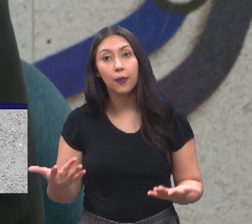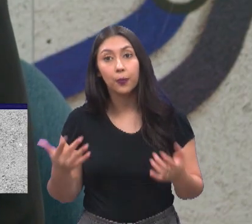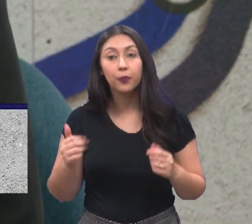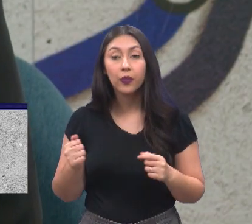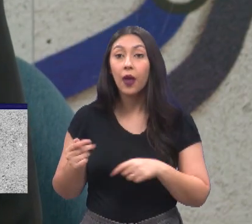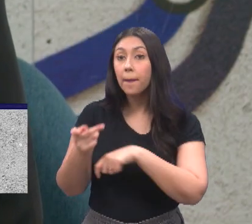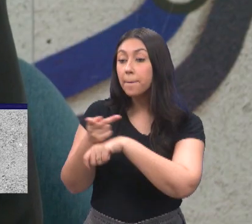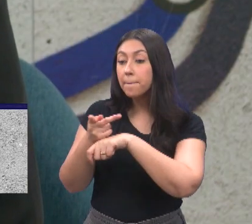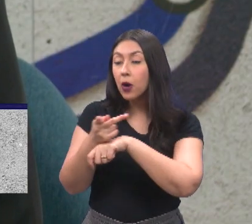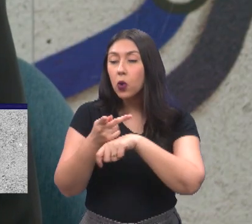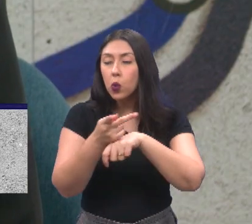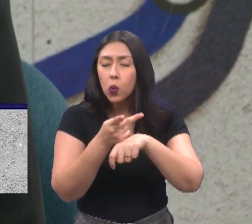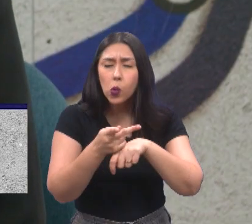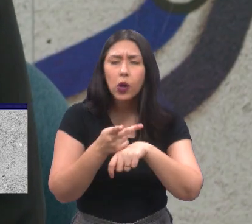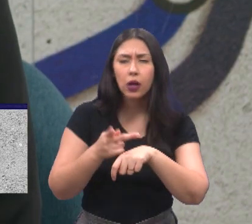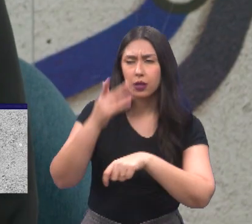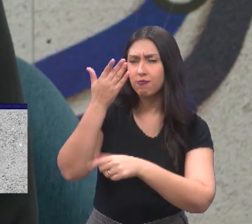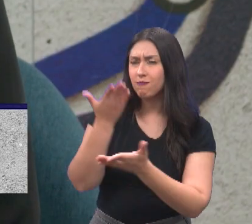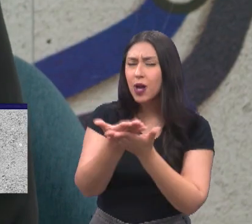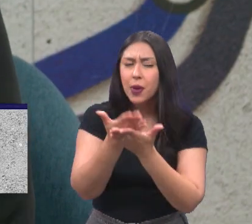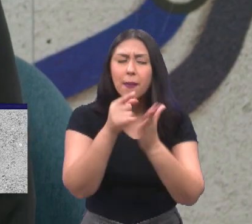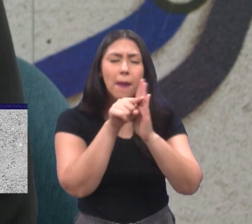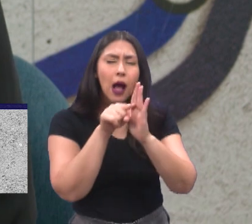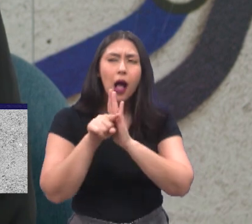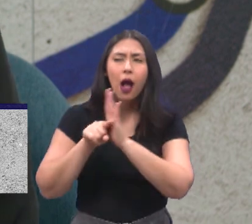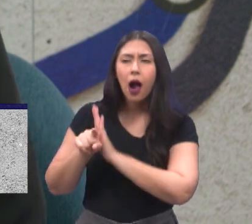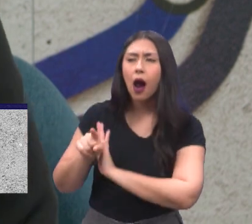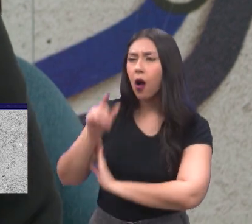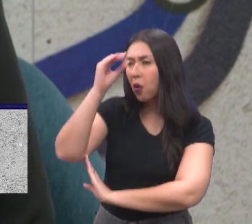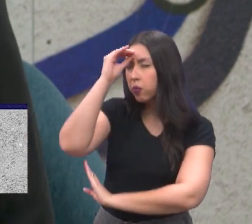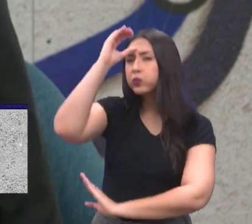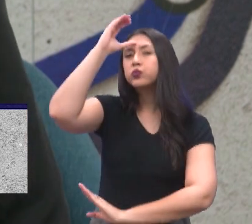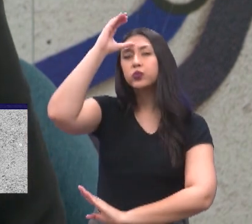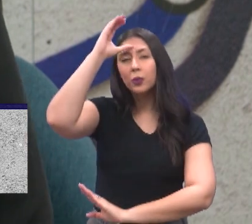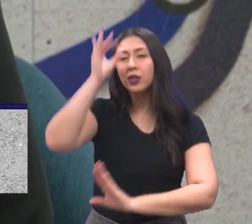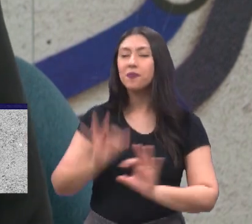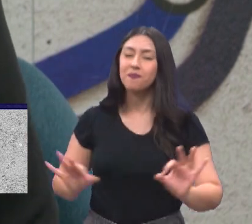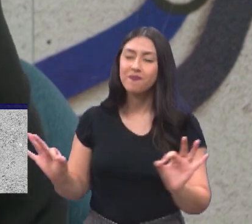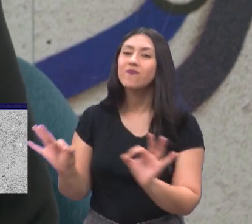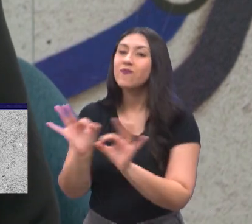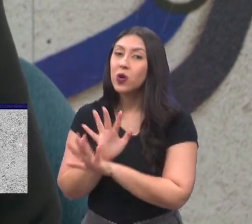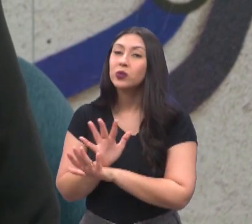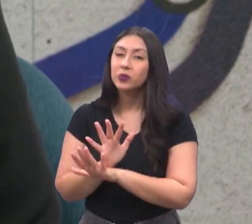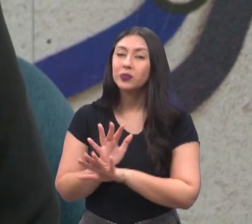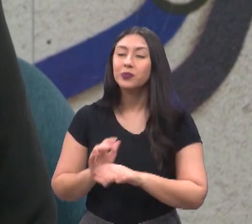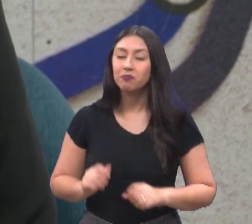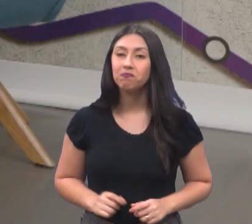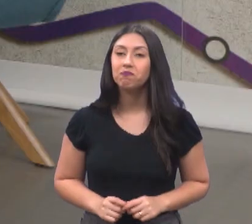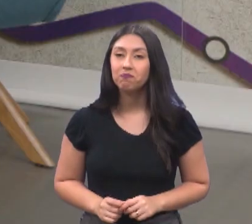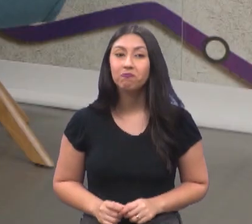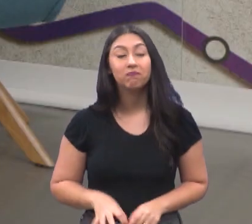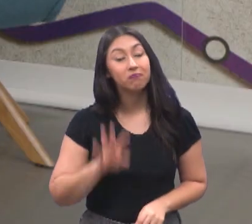busca esse conhecimento do ourives e termina essa peça ou essa coleção através disso.